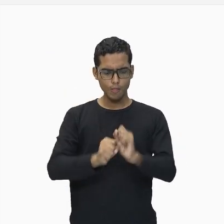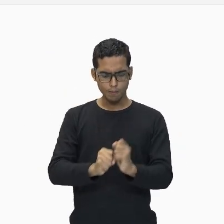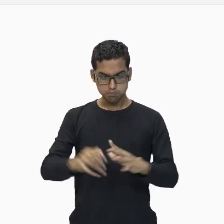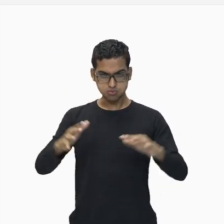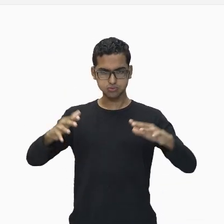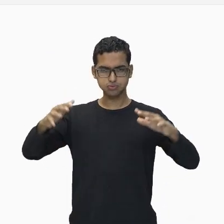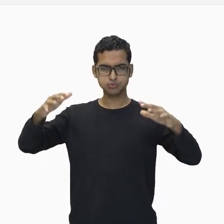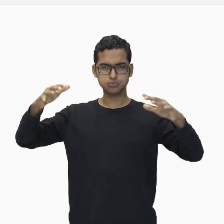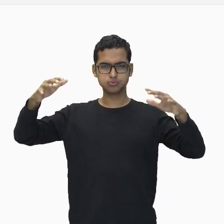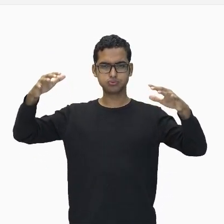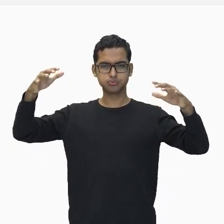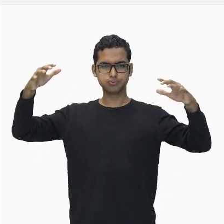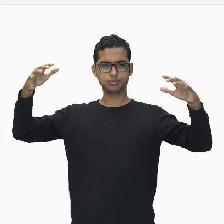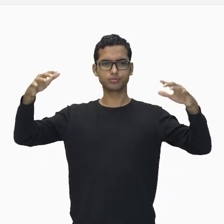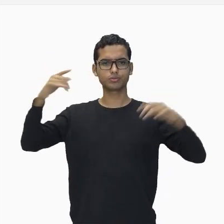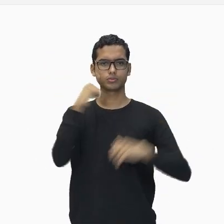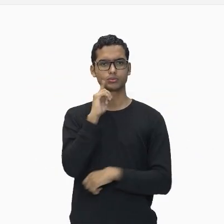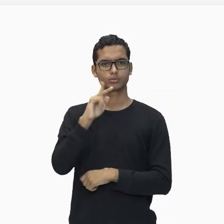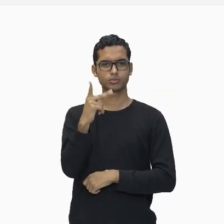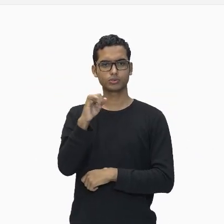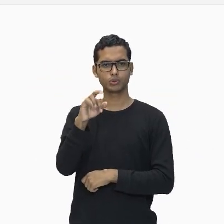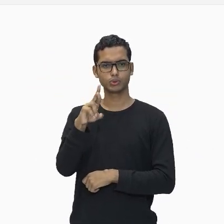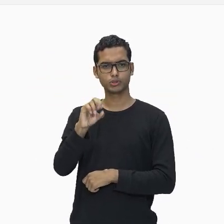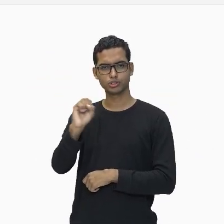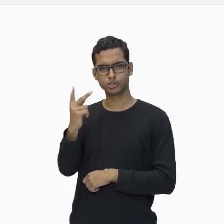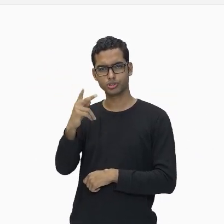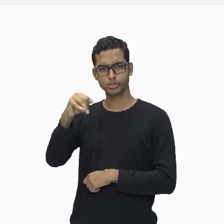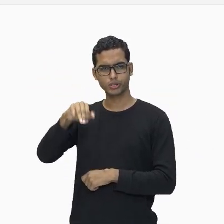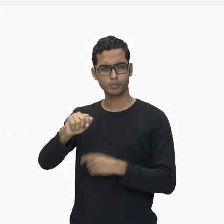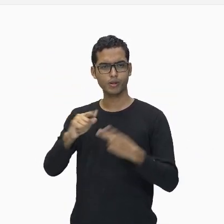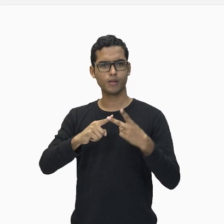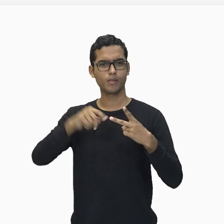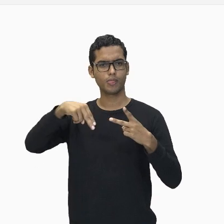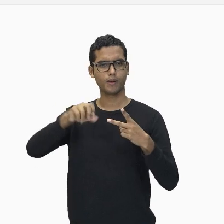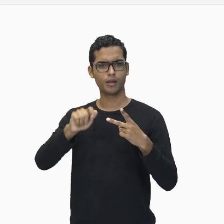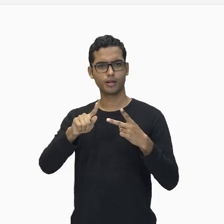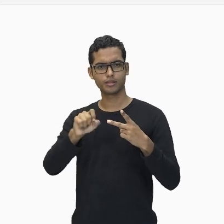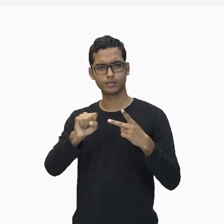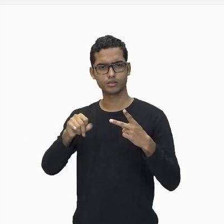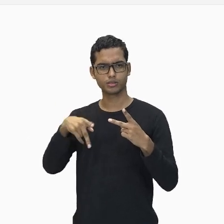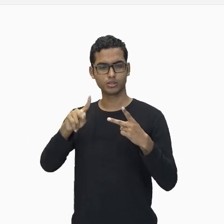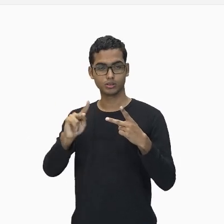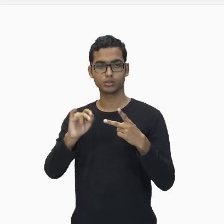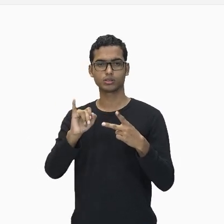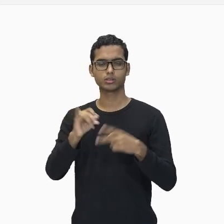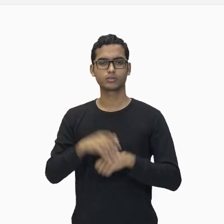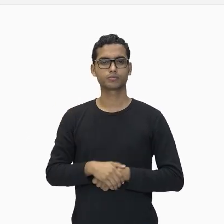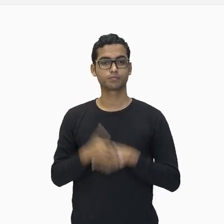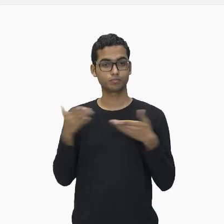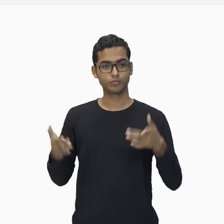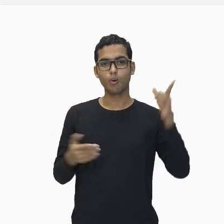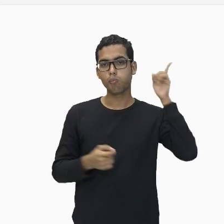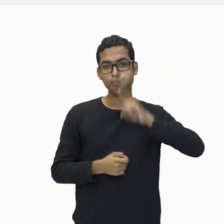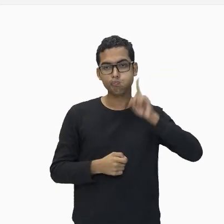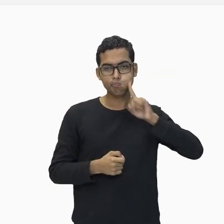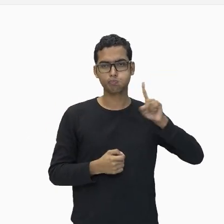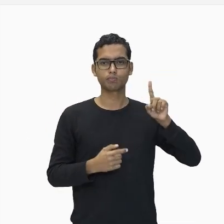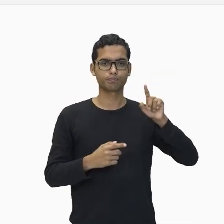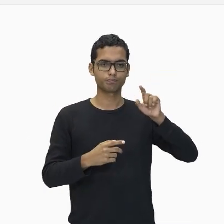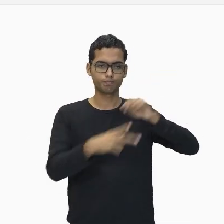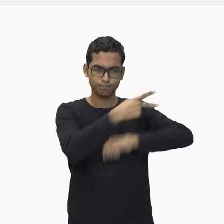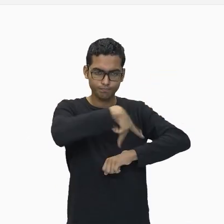Nagasaki. Nos dias 6 e 9 de agosto de 1945, os Estados Unidos utilizaram pela primeira vez na história